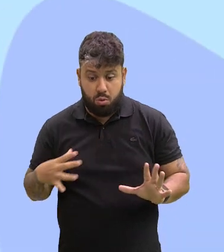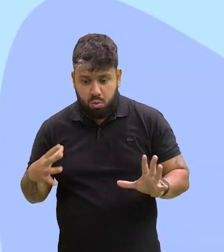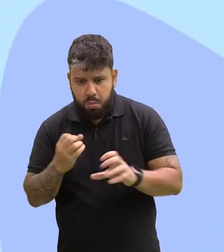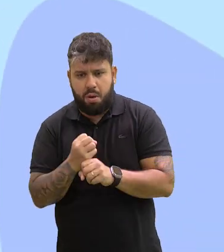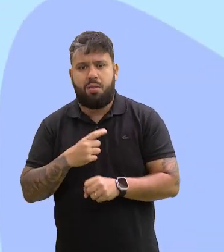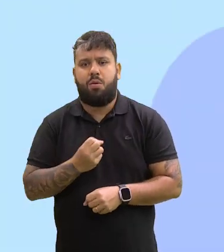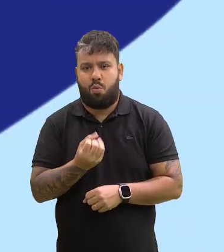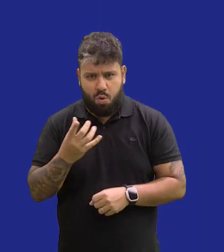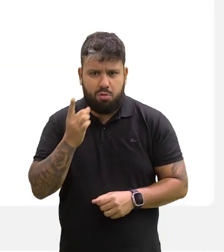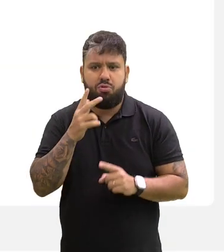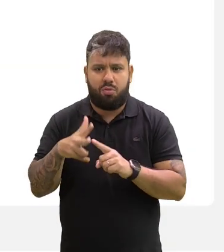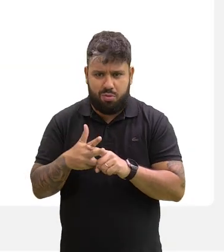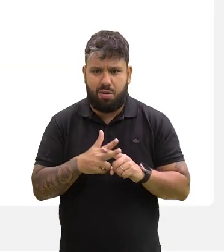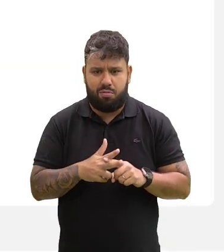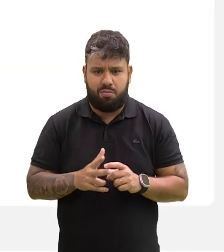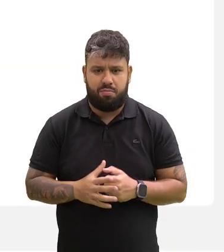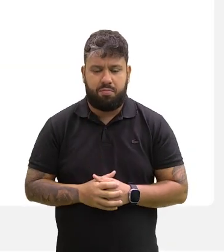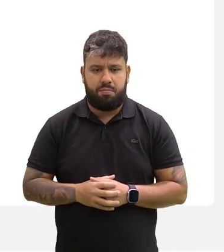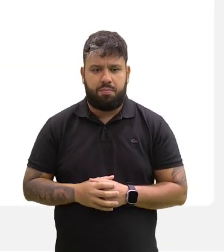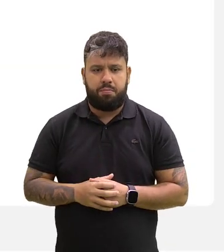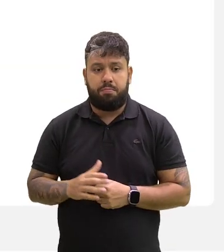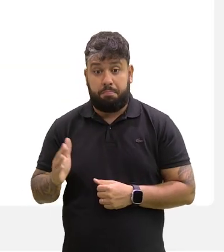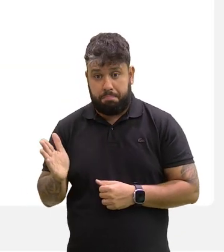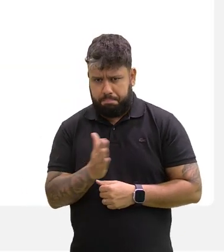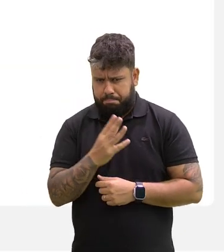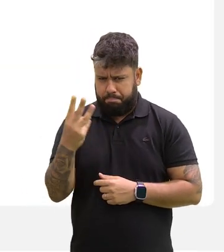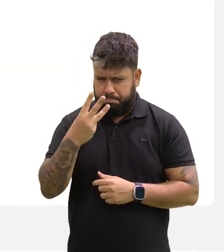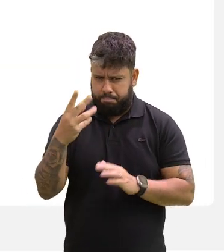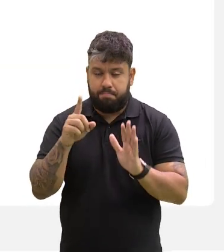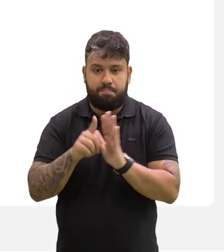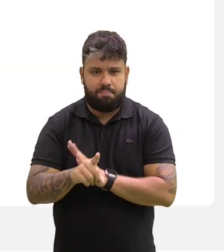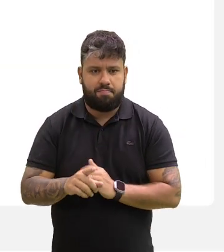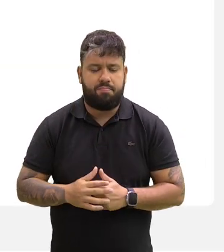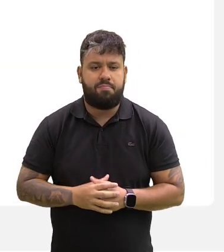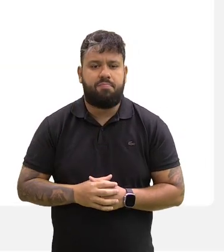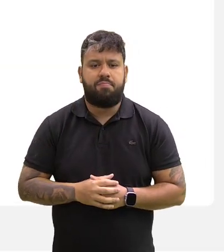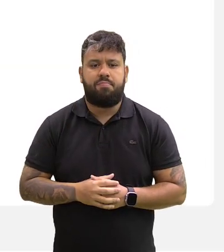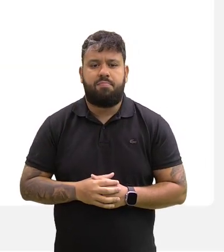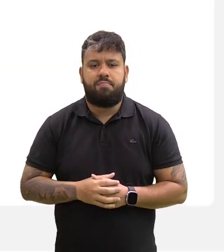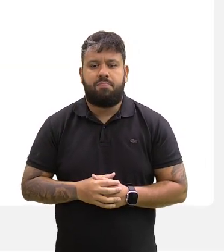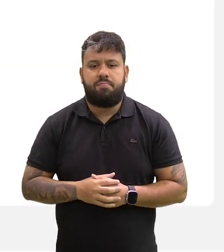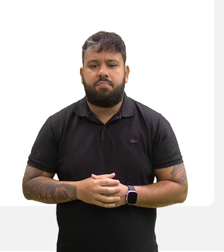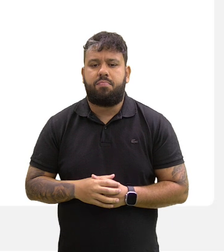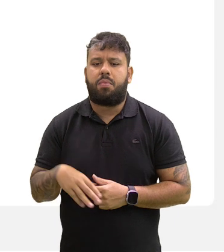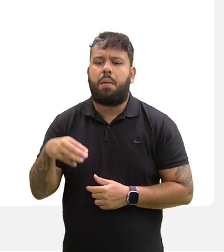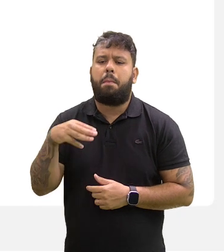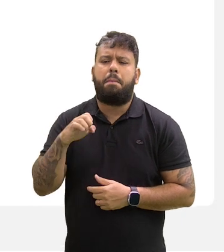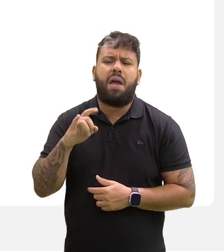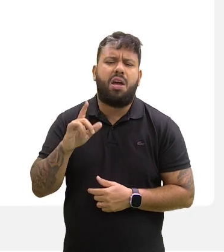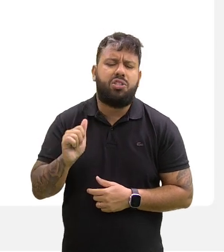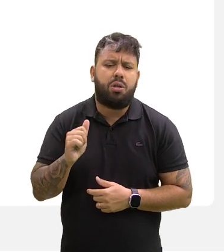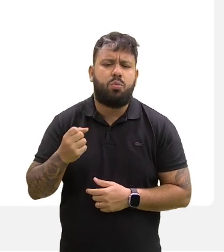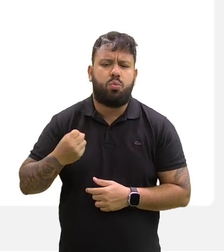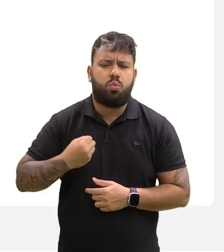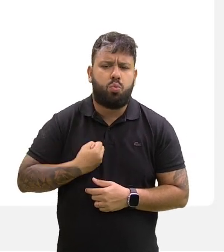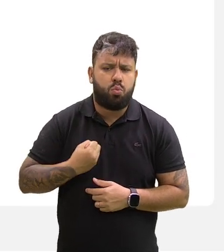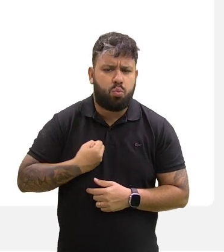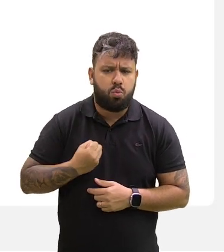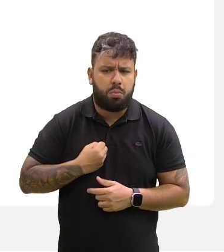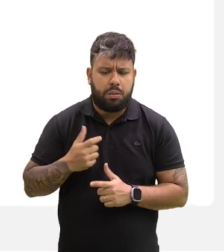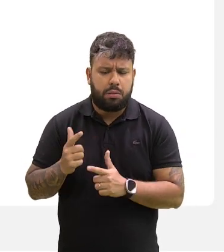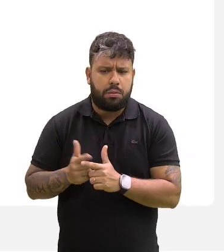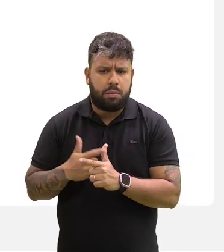teve reparo, beleza? Vamos à questão de número 3. A média dos números de calçados de